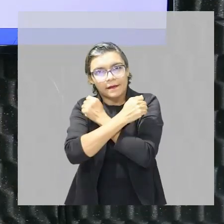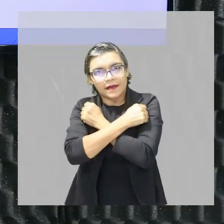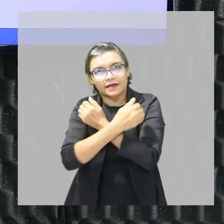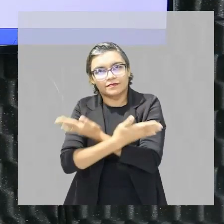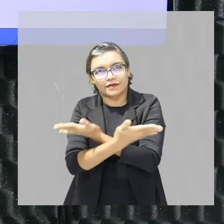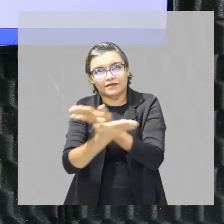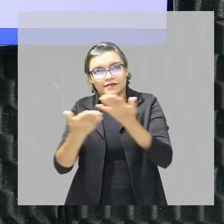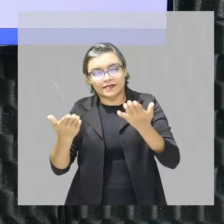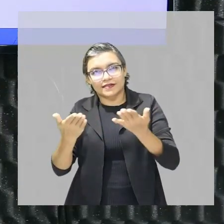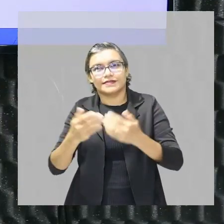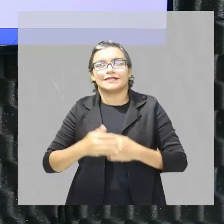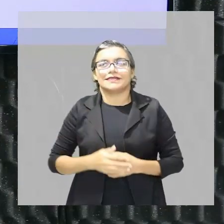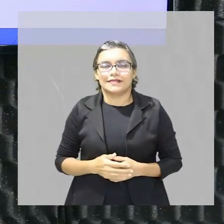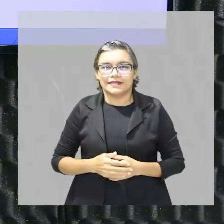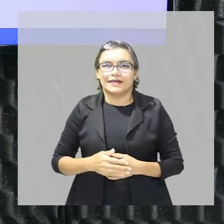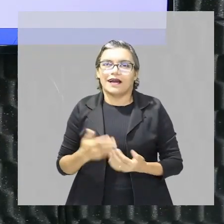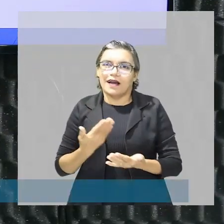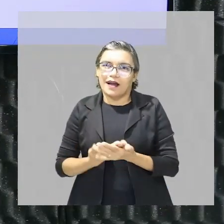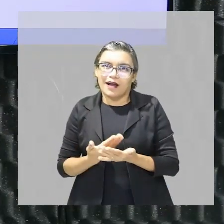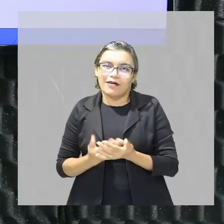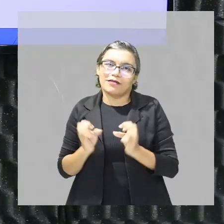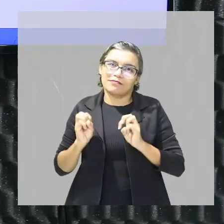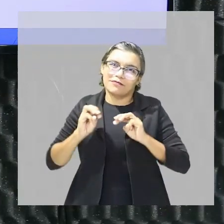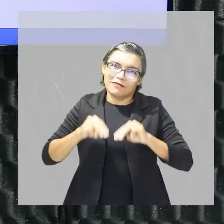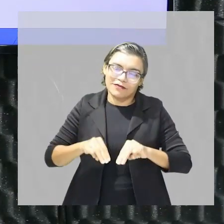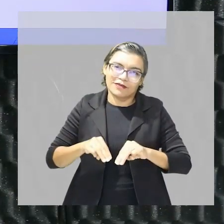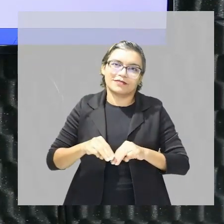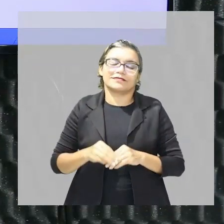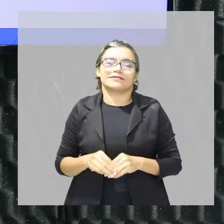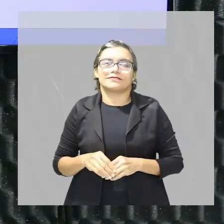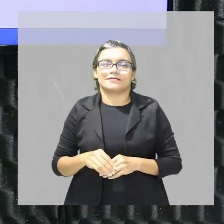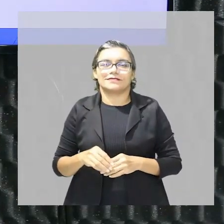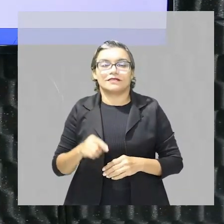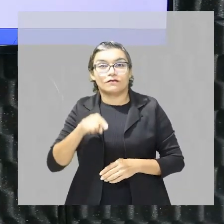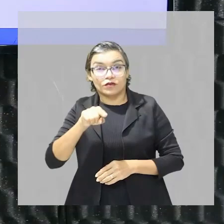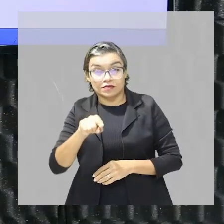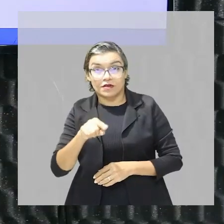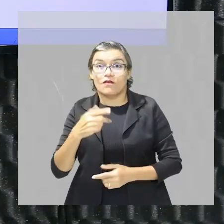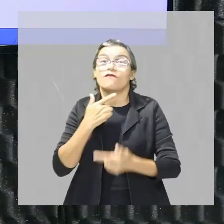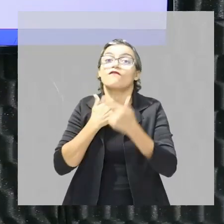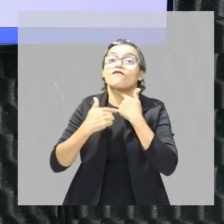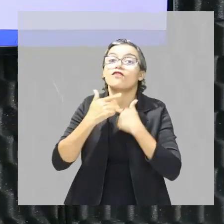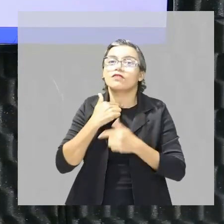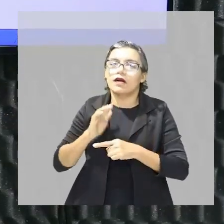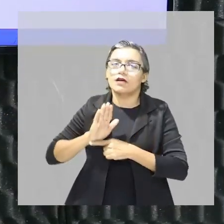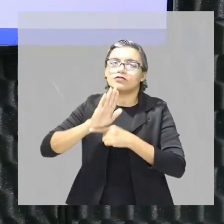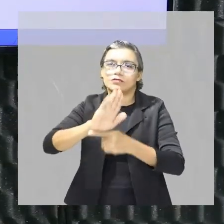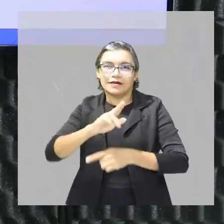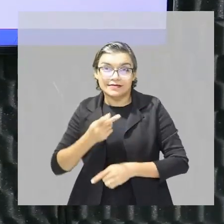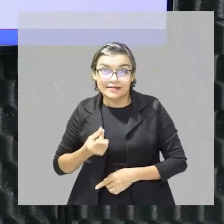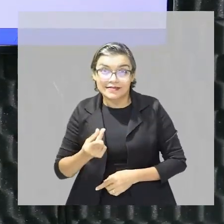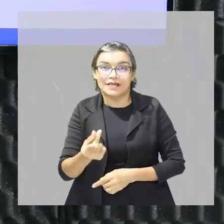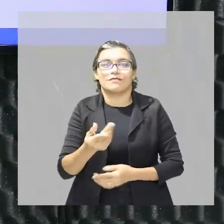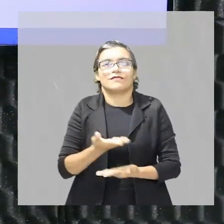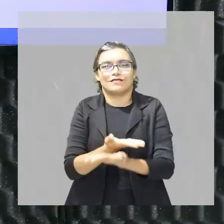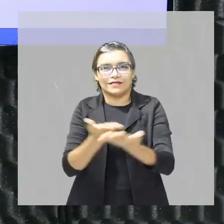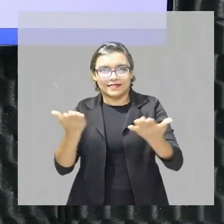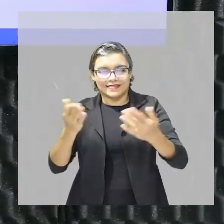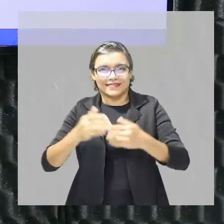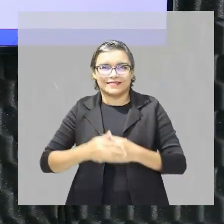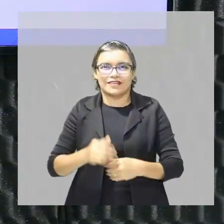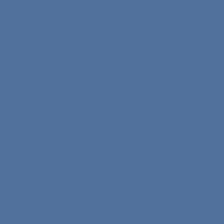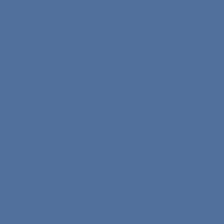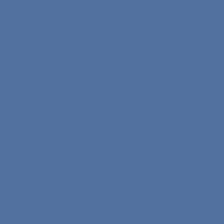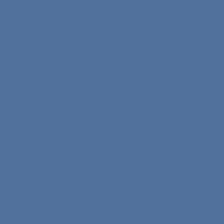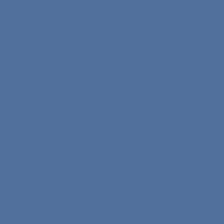professor André Luiz deixando vocês com essa força de vontade de ajudar os eternamente um abraço e vocês